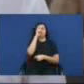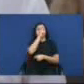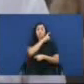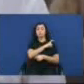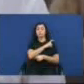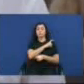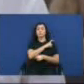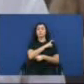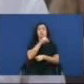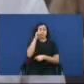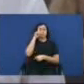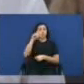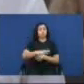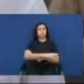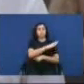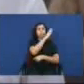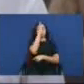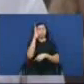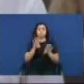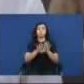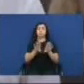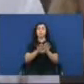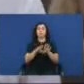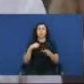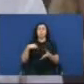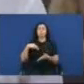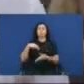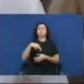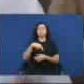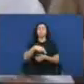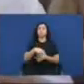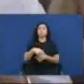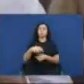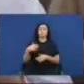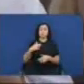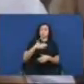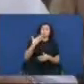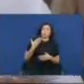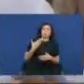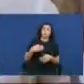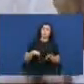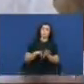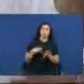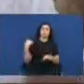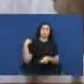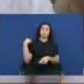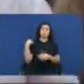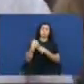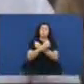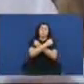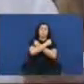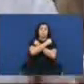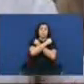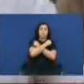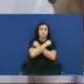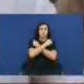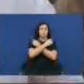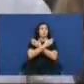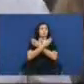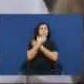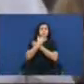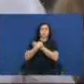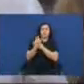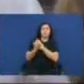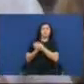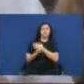dificultoso, inclusive durante o dia. Eu mesmo fui abordado ali por uma pessoa que veio, me abraçou e